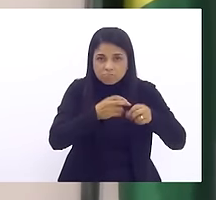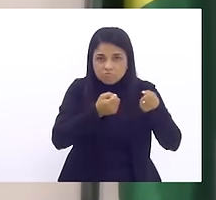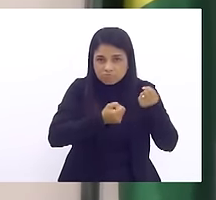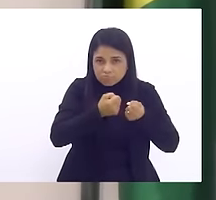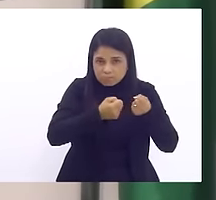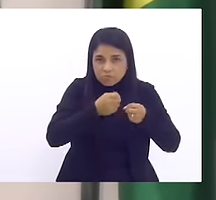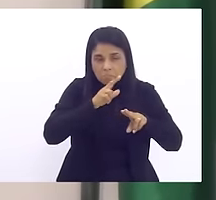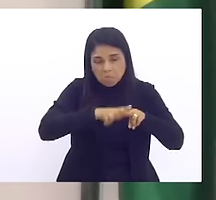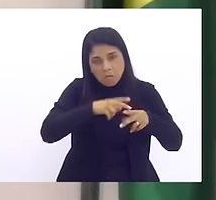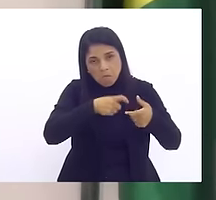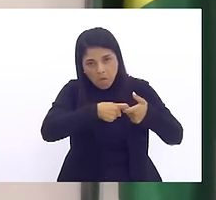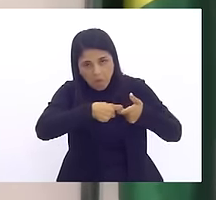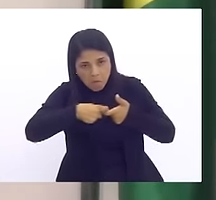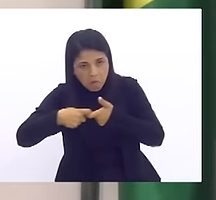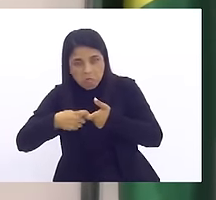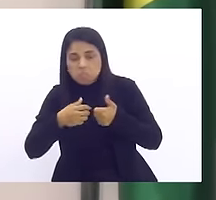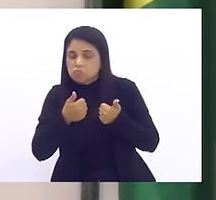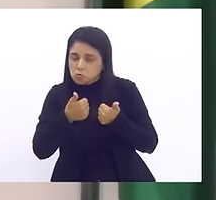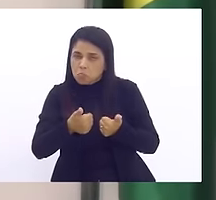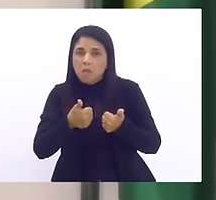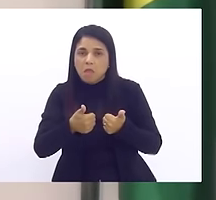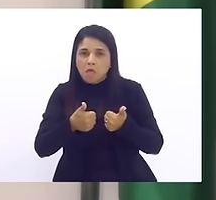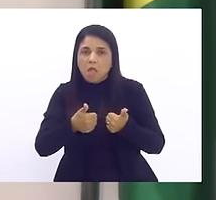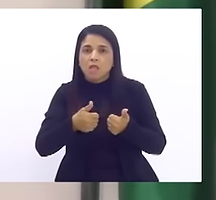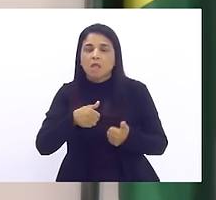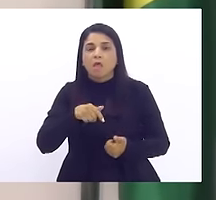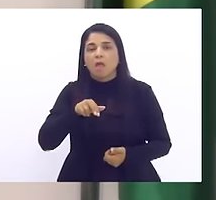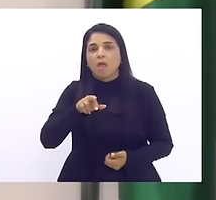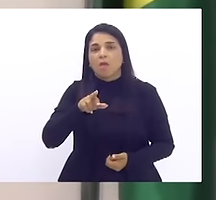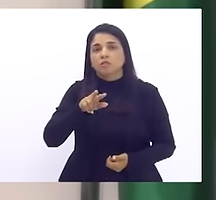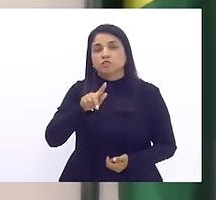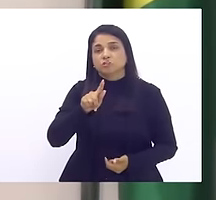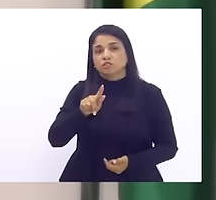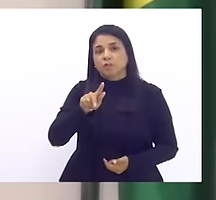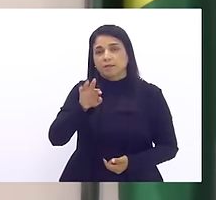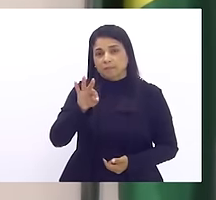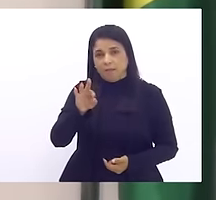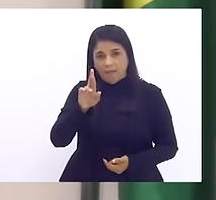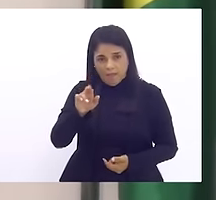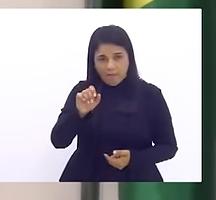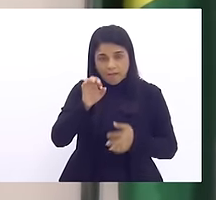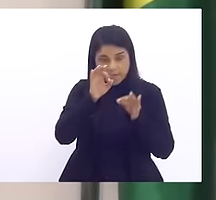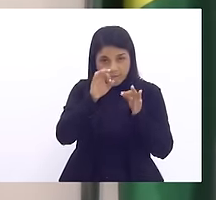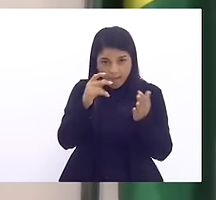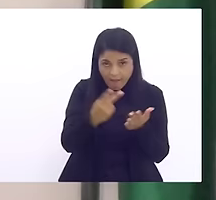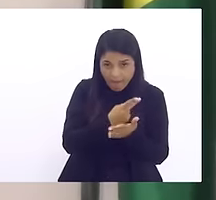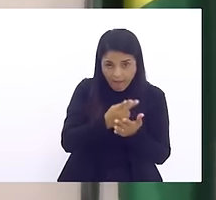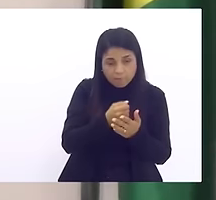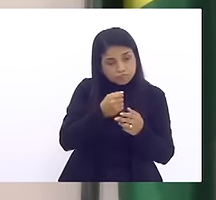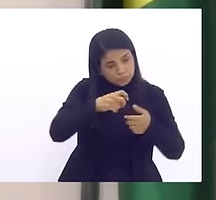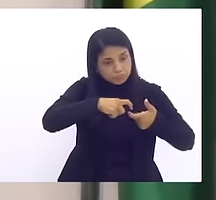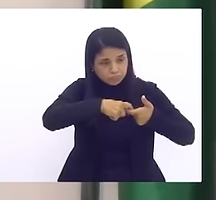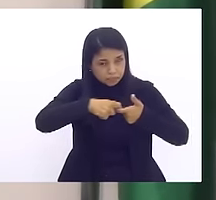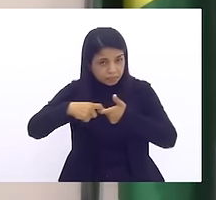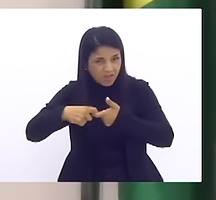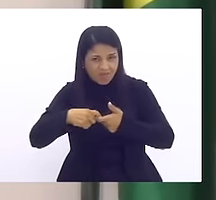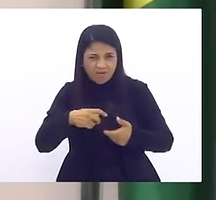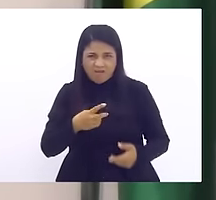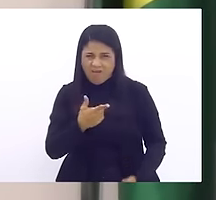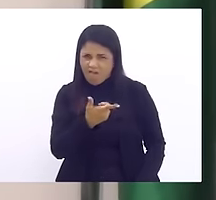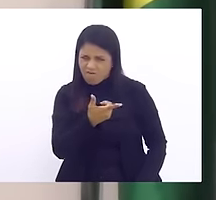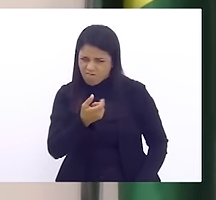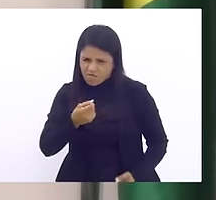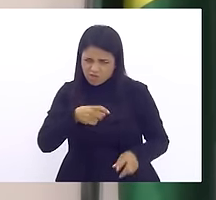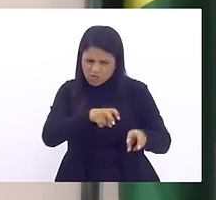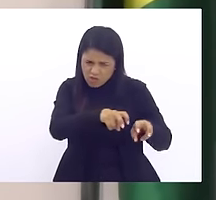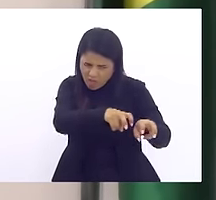se tiver com a GTR é isso agora 20 reboques na